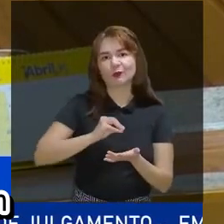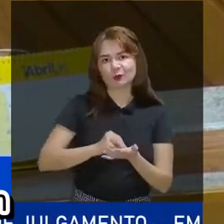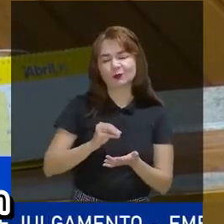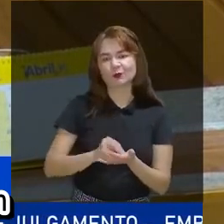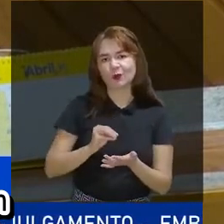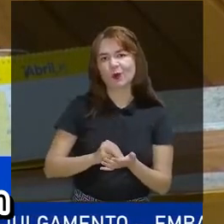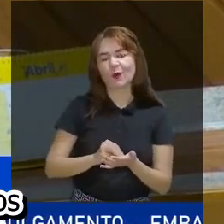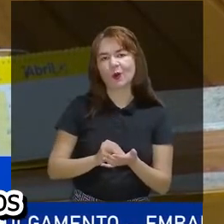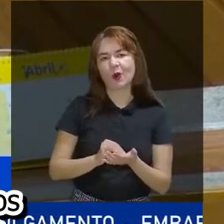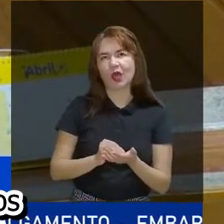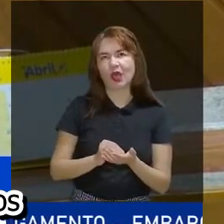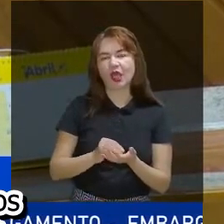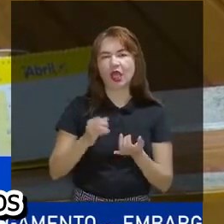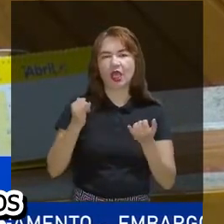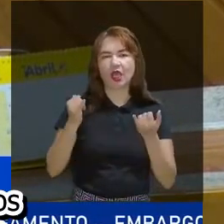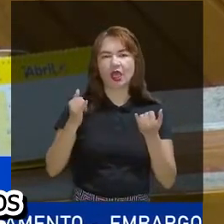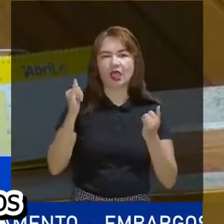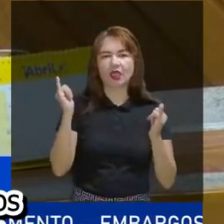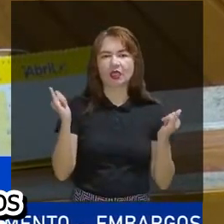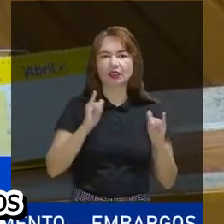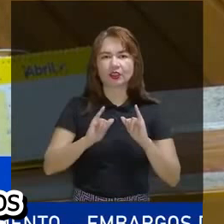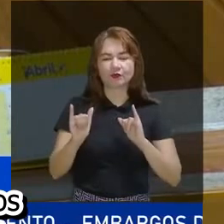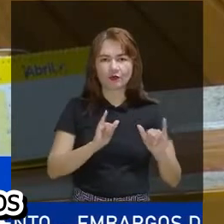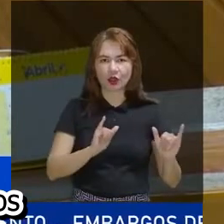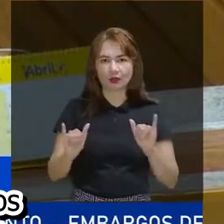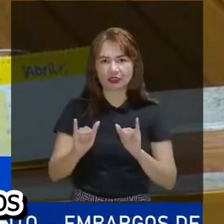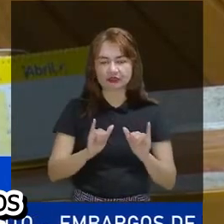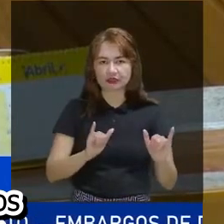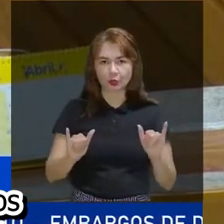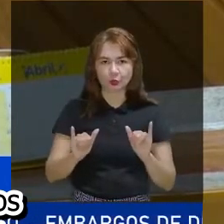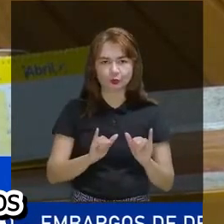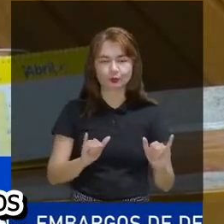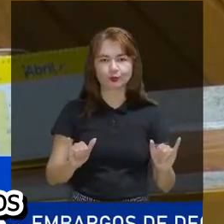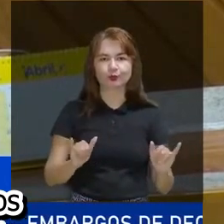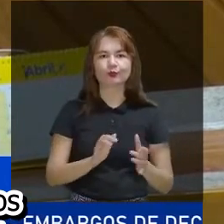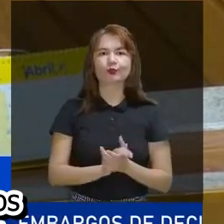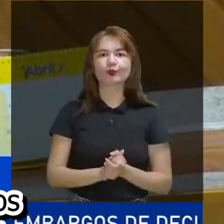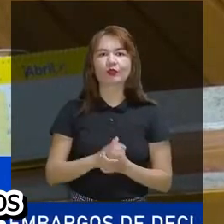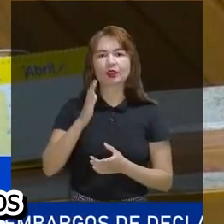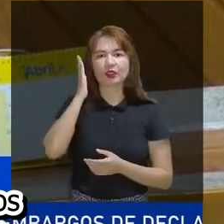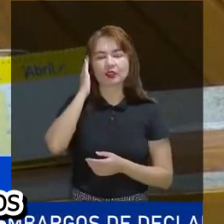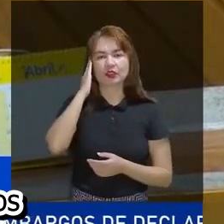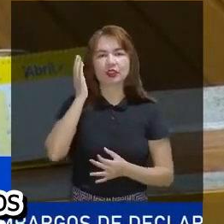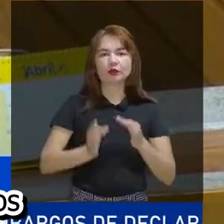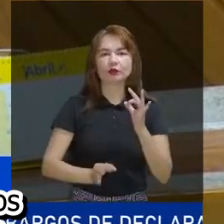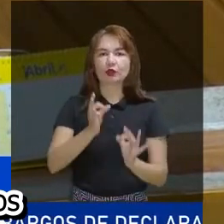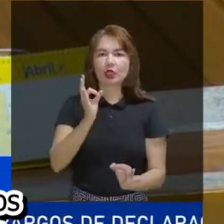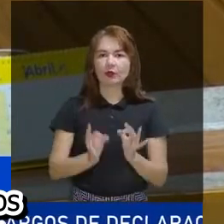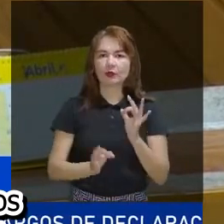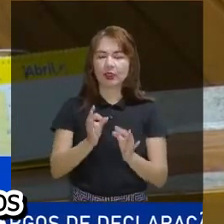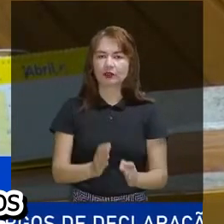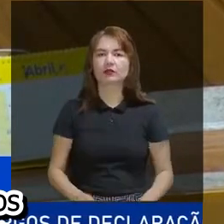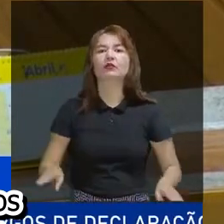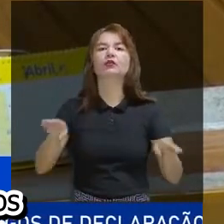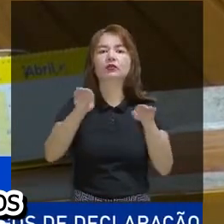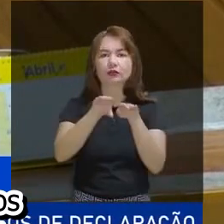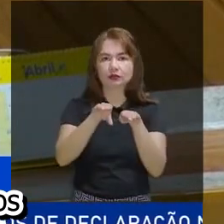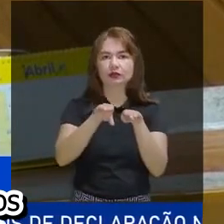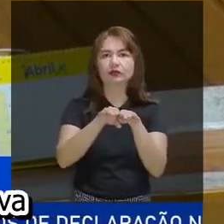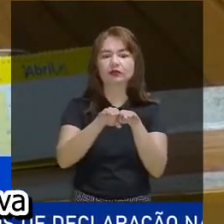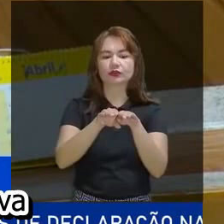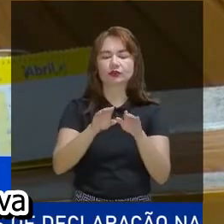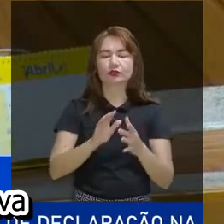que foi debatido, né? As razões pelas quais entendemos que o julgamento em conjunto, que